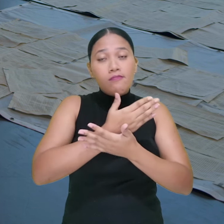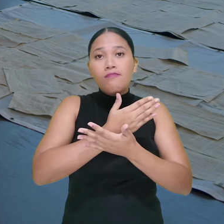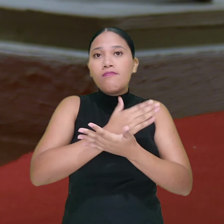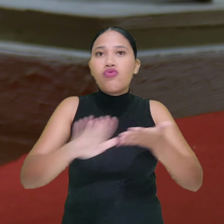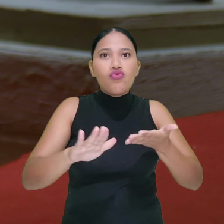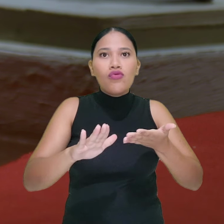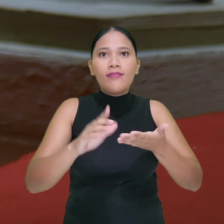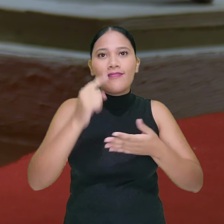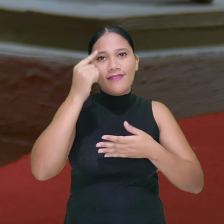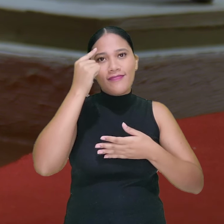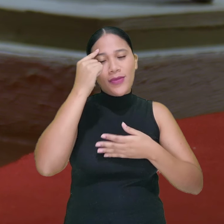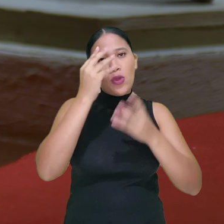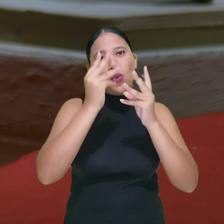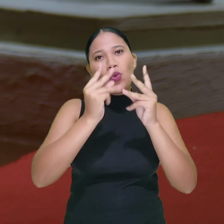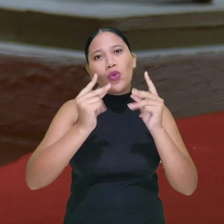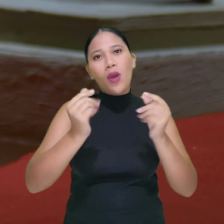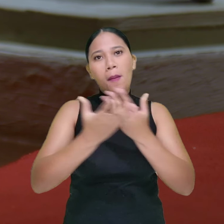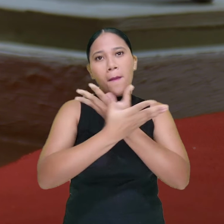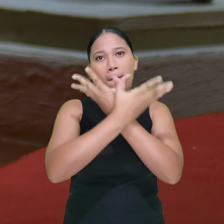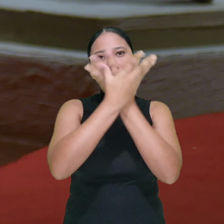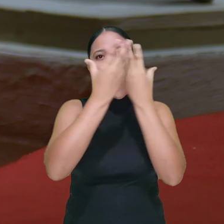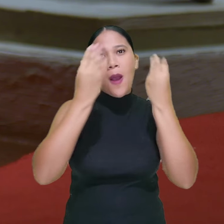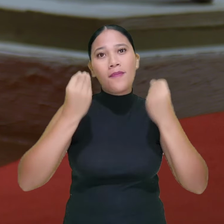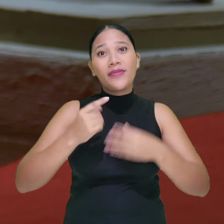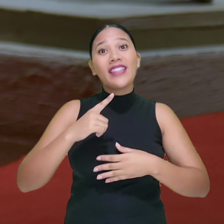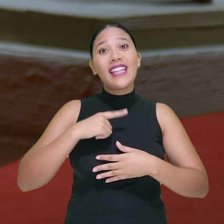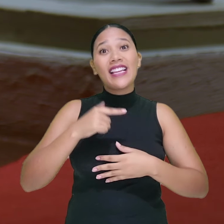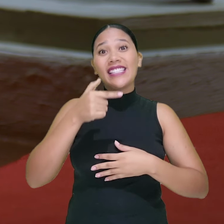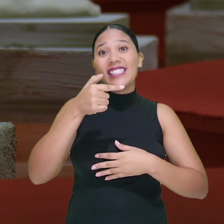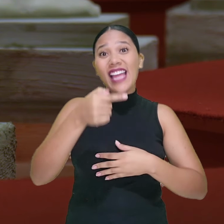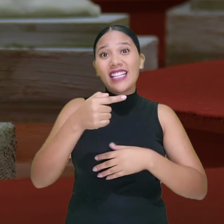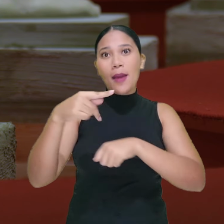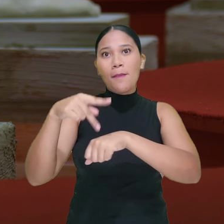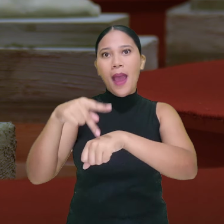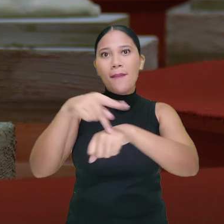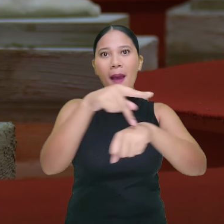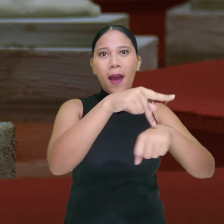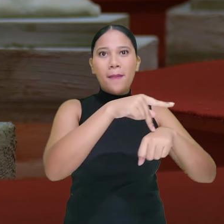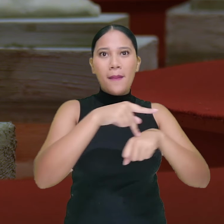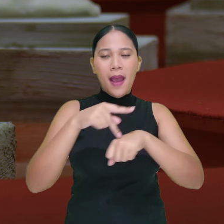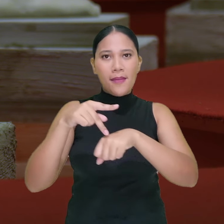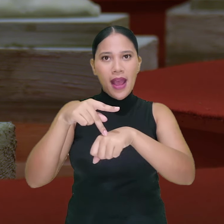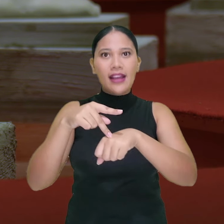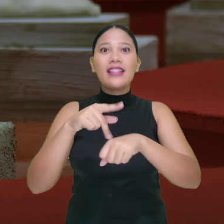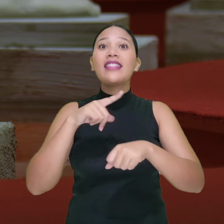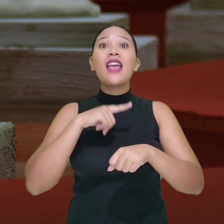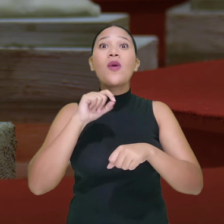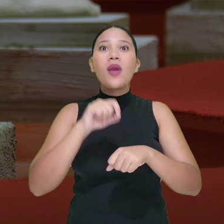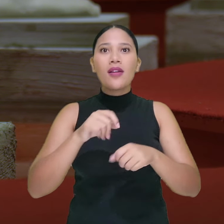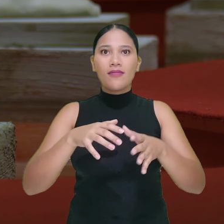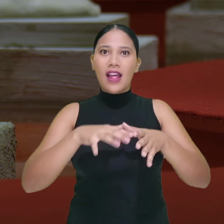pé são apagadas. Na exposição, existem sete pés de pedra que